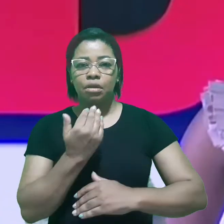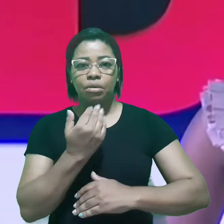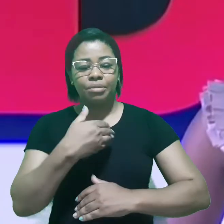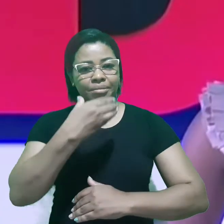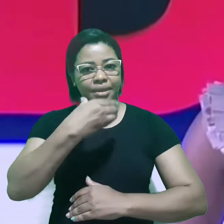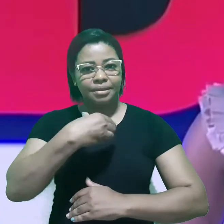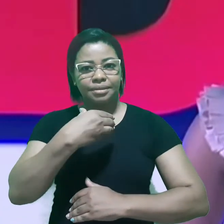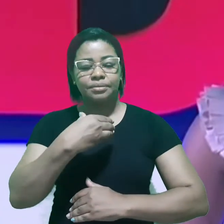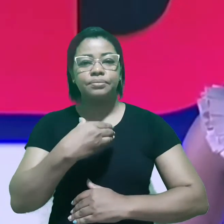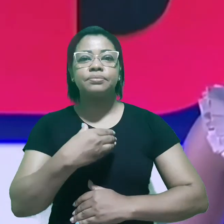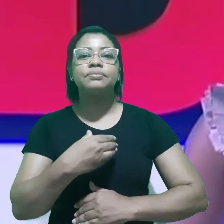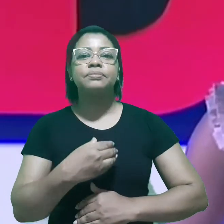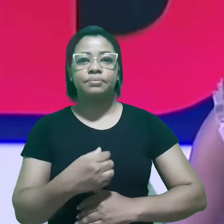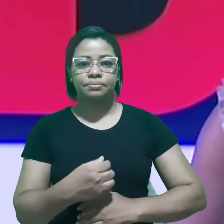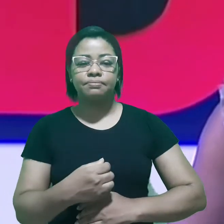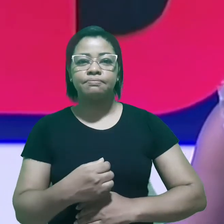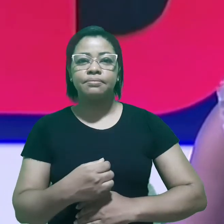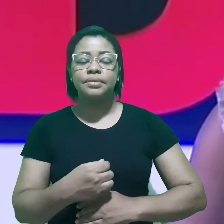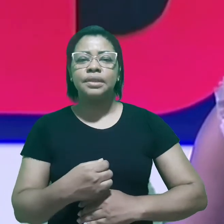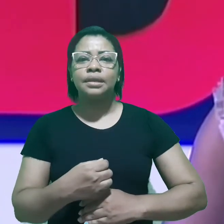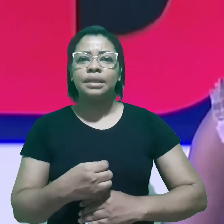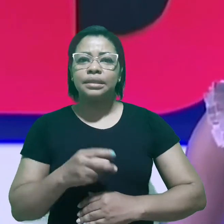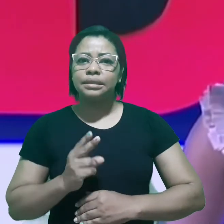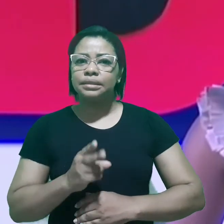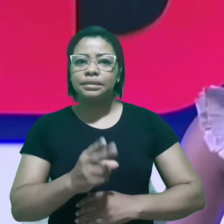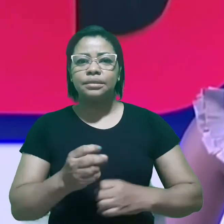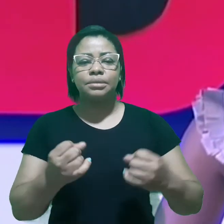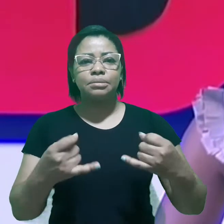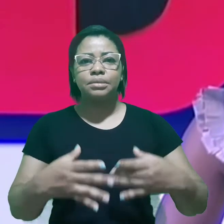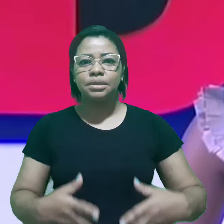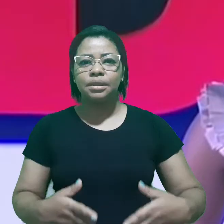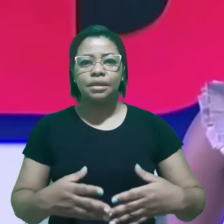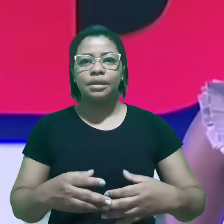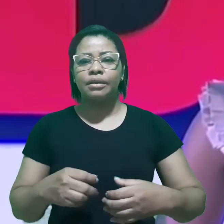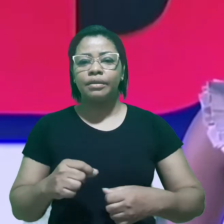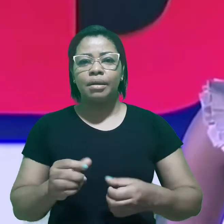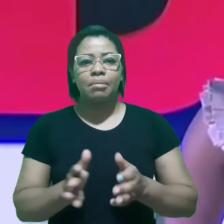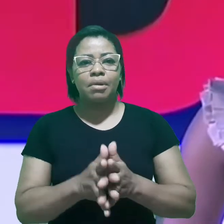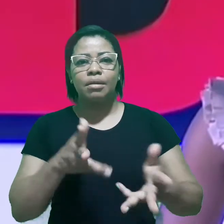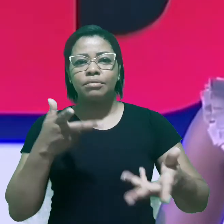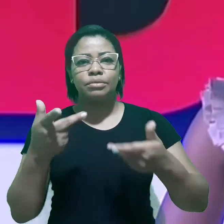Eles falavam muito sobre o tempo, em como era maravilhoso o sol ter aparecido.